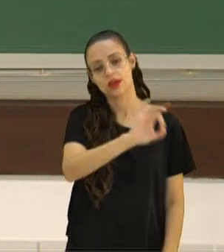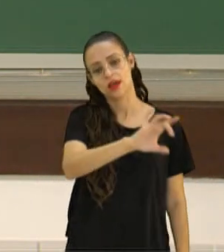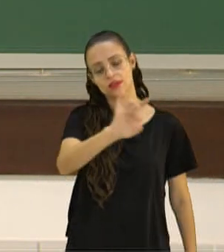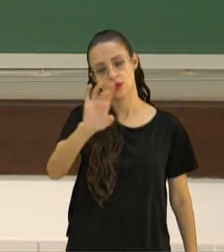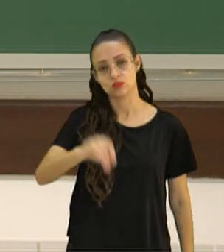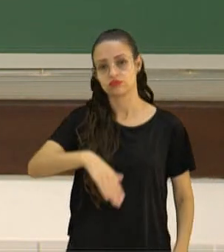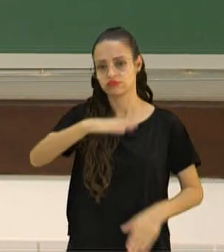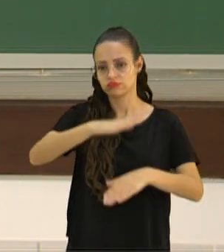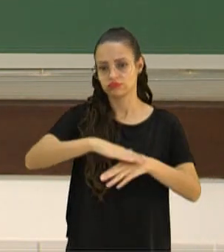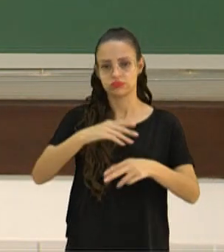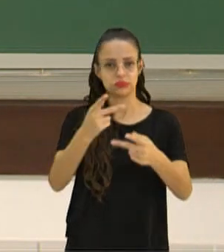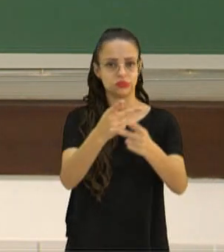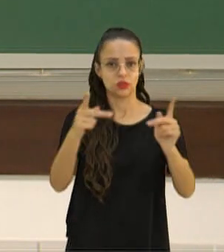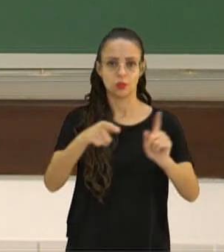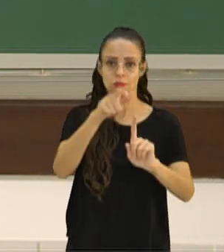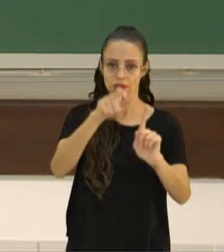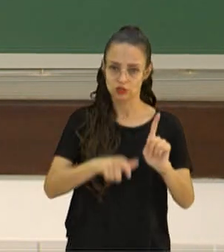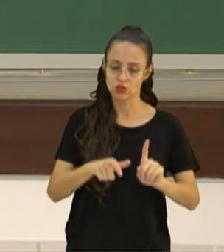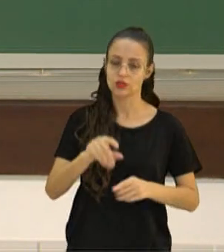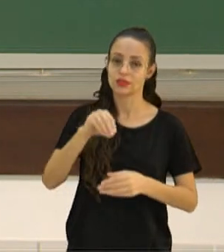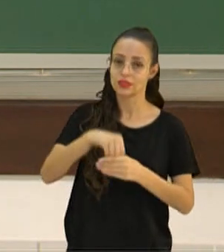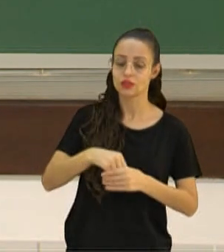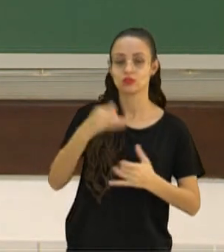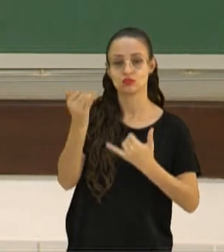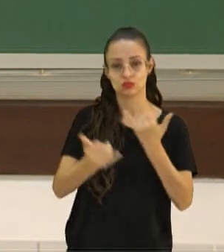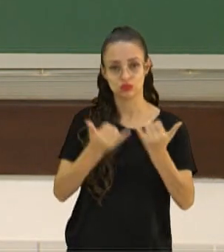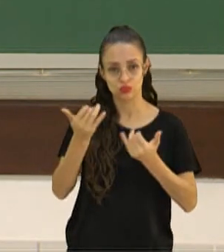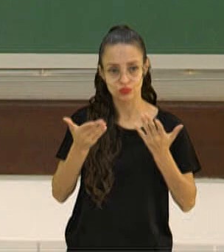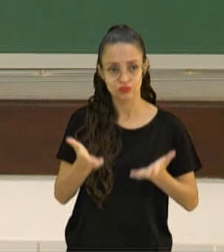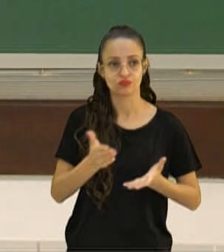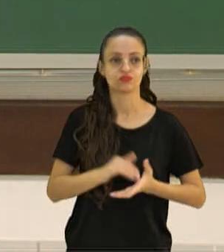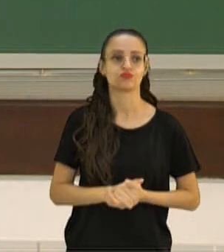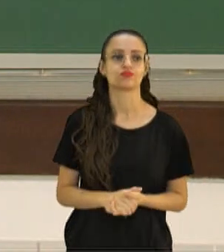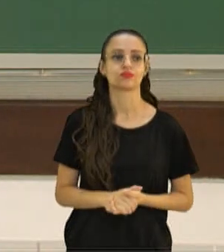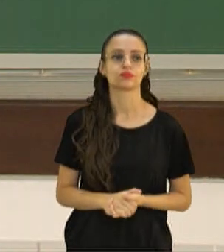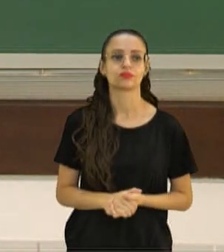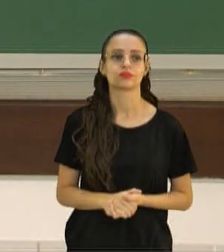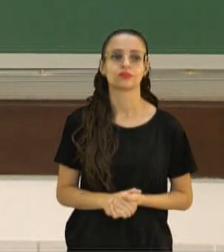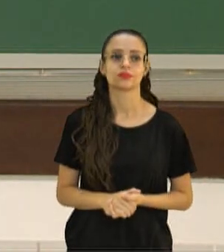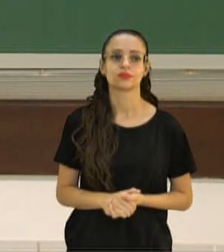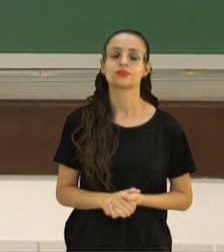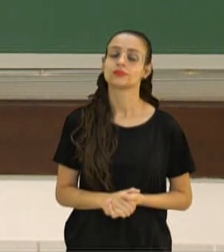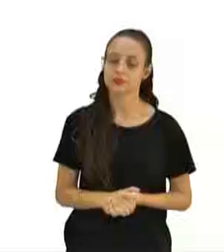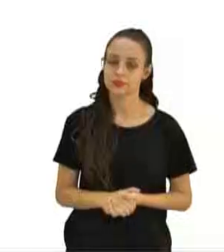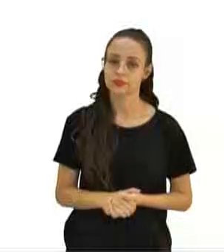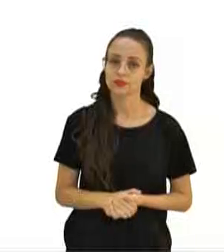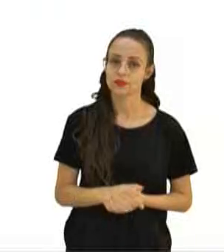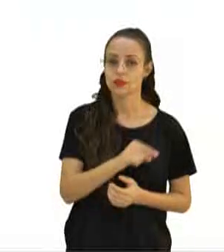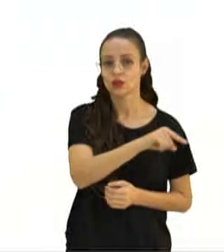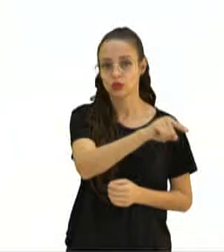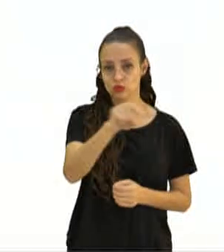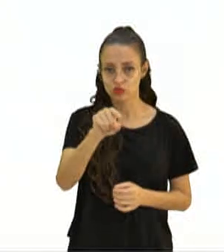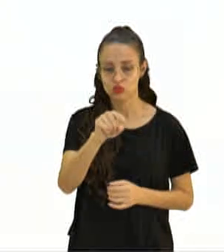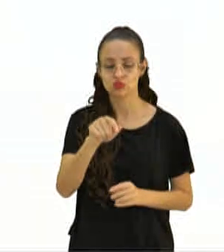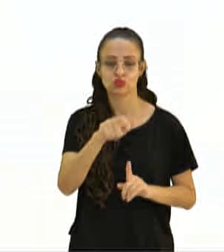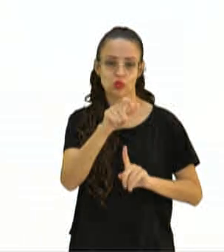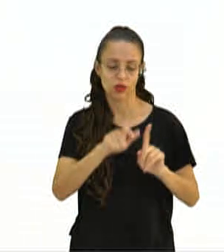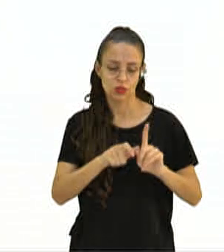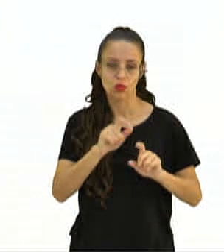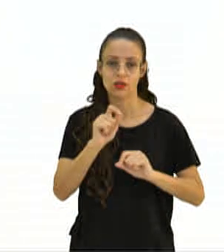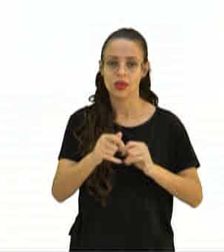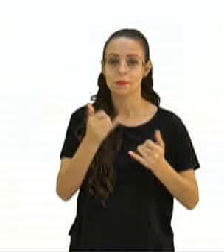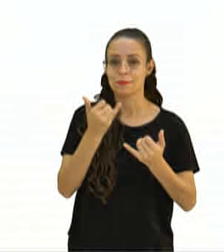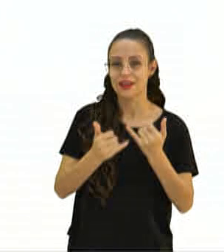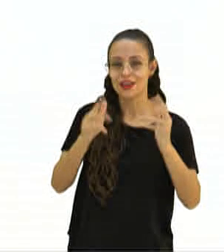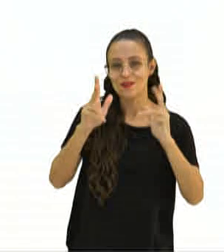representa o seu personagem dentro do jogo. Então, enquanto o jogador tem uma atuação assemelhada àquele de